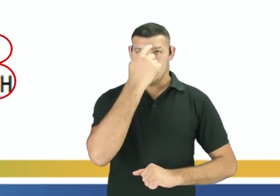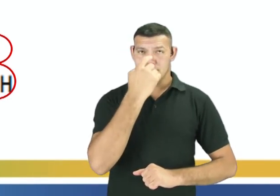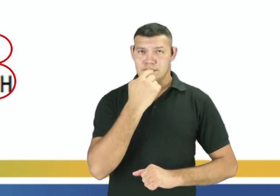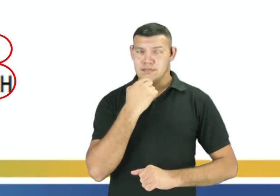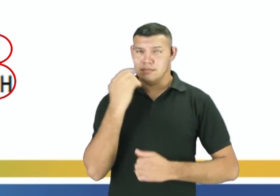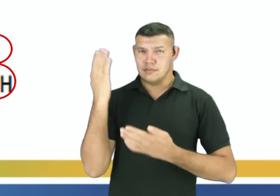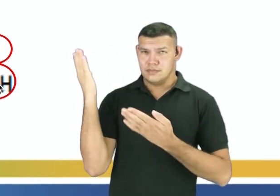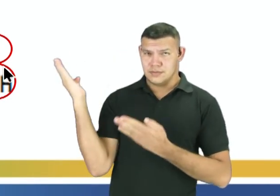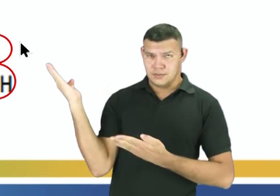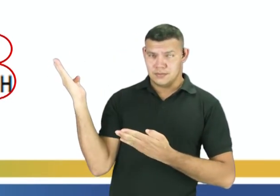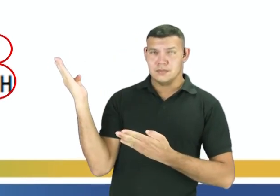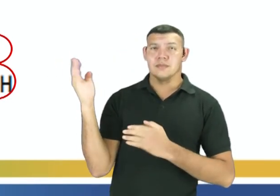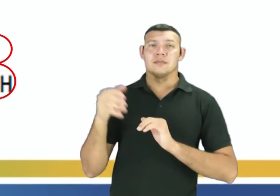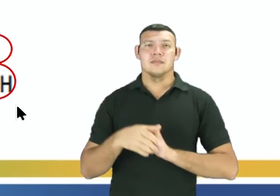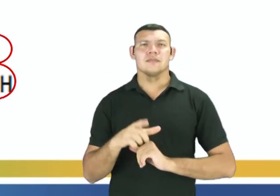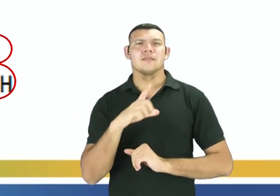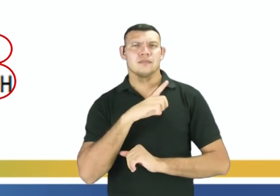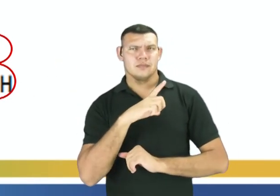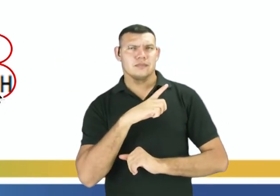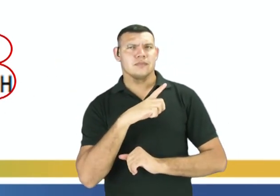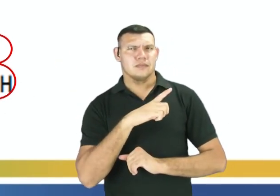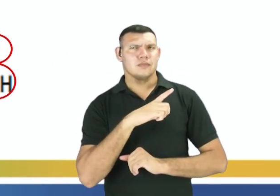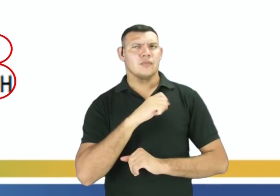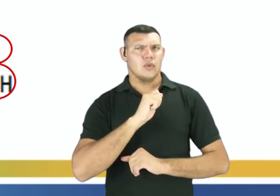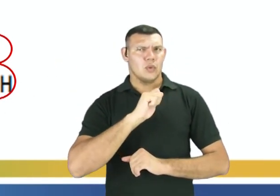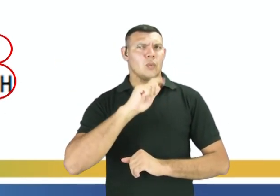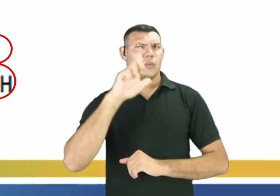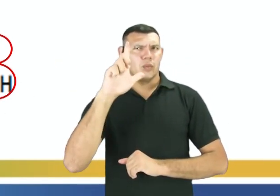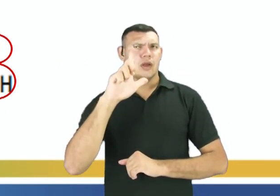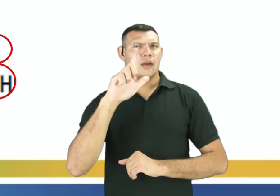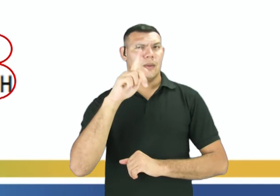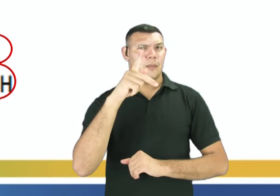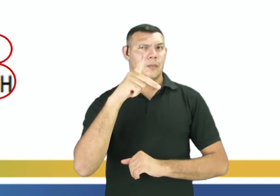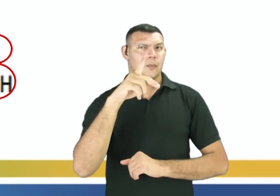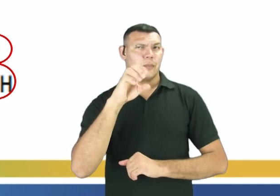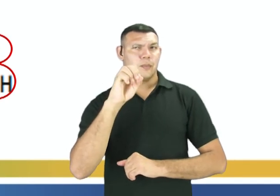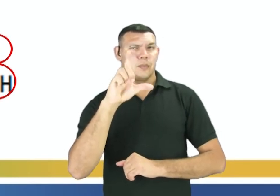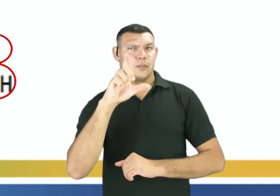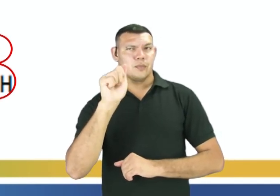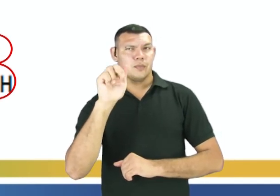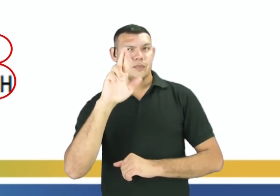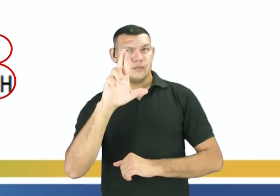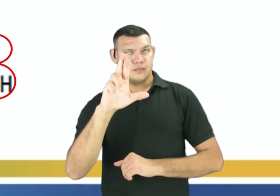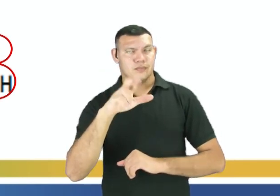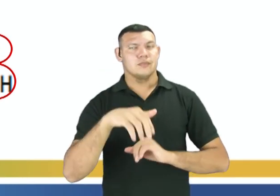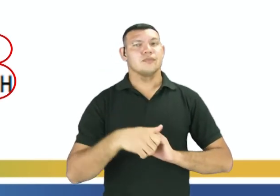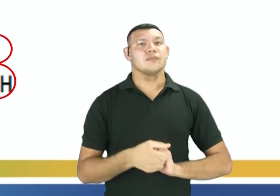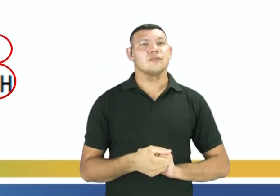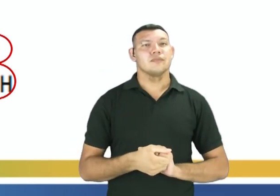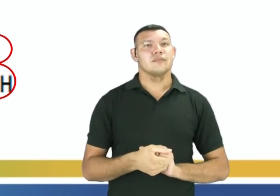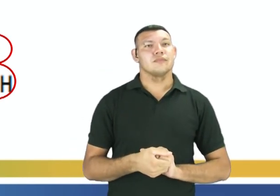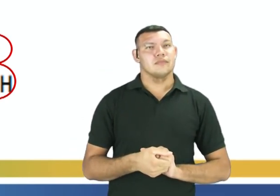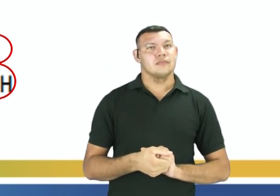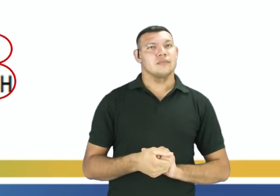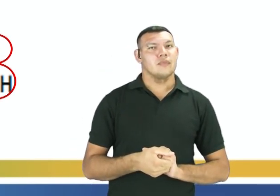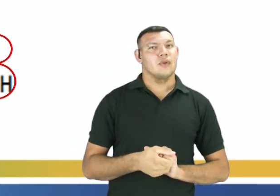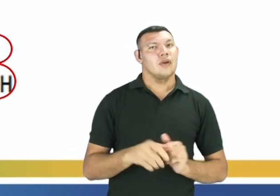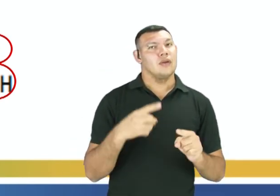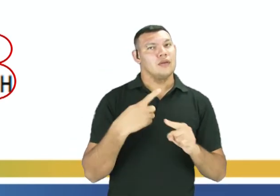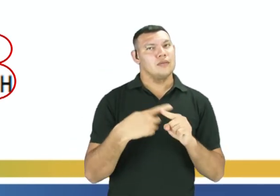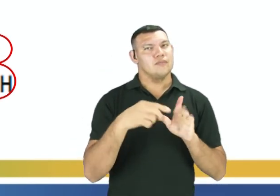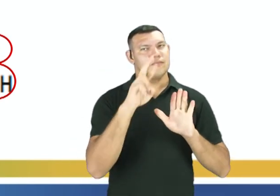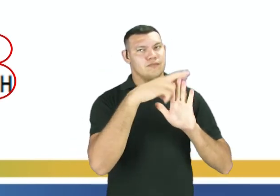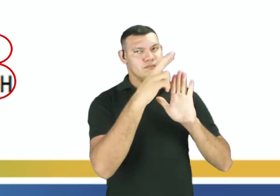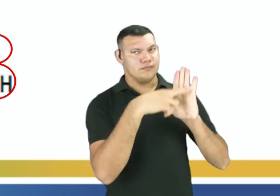aqui, ela tem uma parte mais polar do que apolar, então essa cadeia é polar, segundo a regra